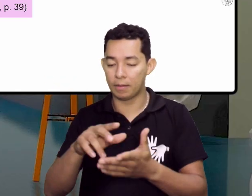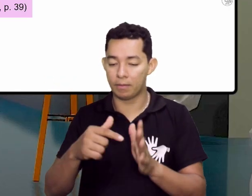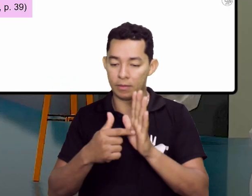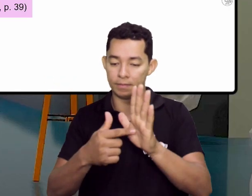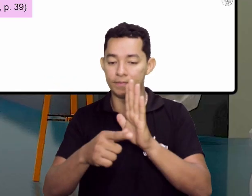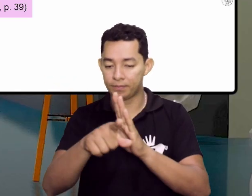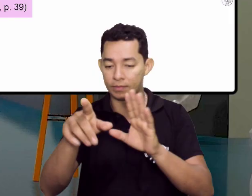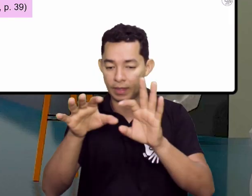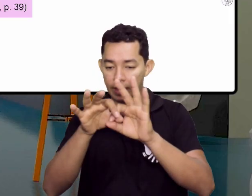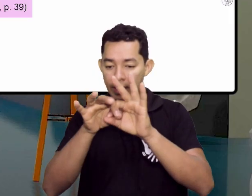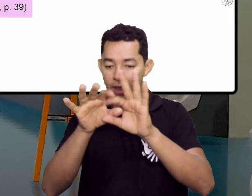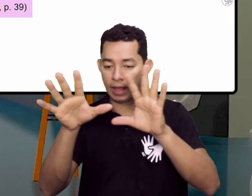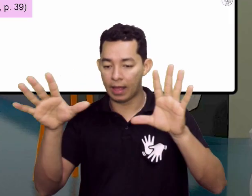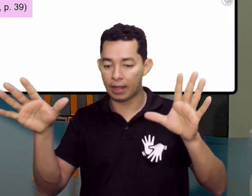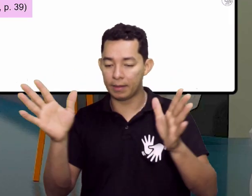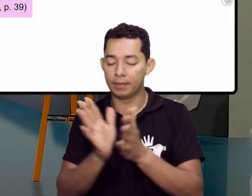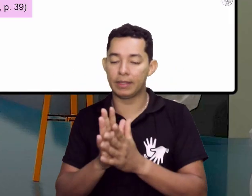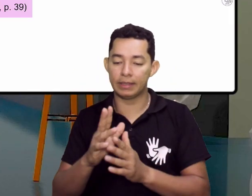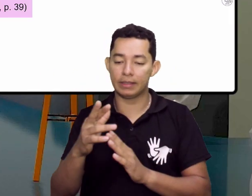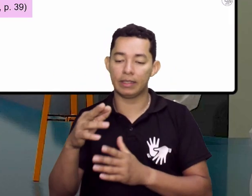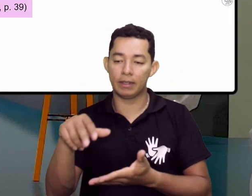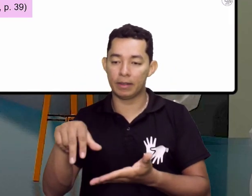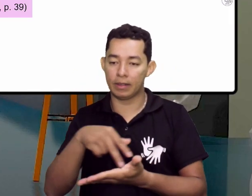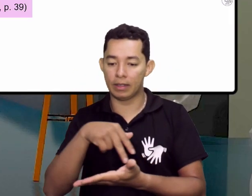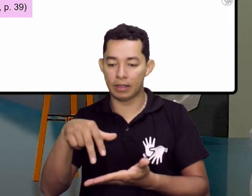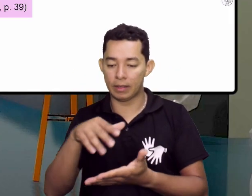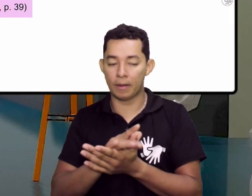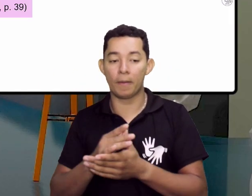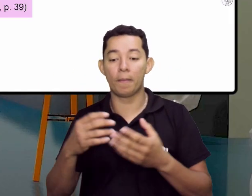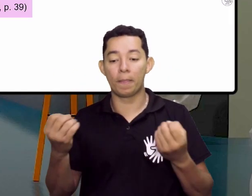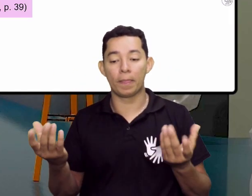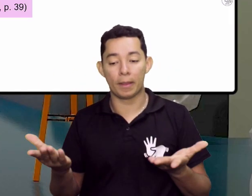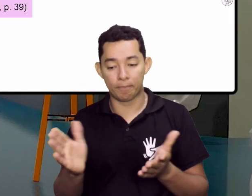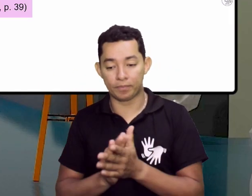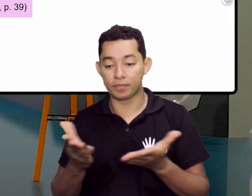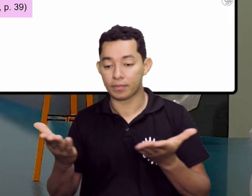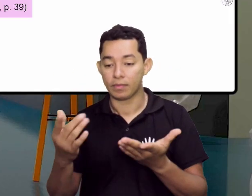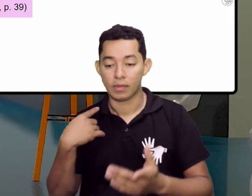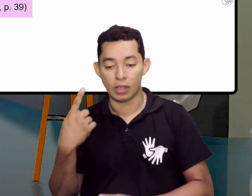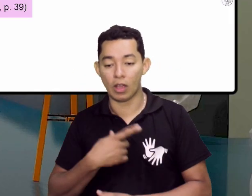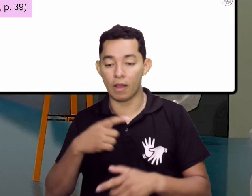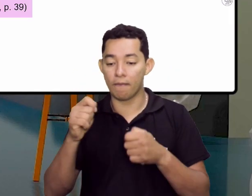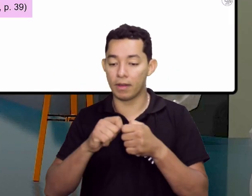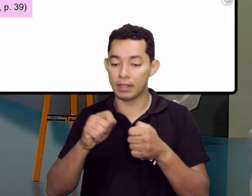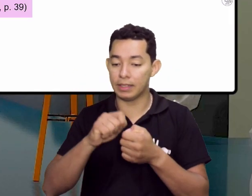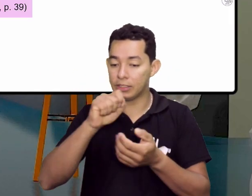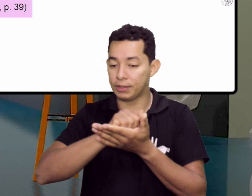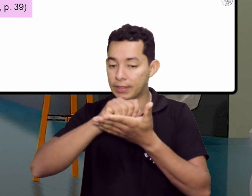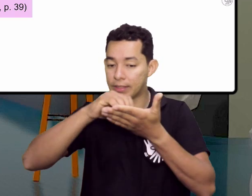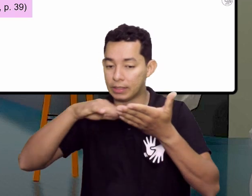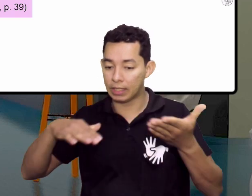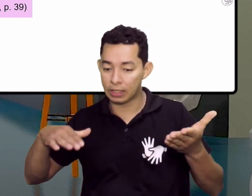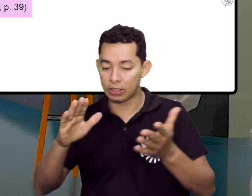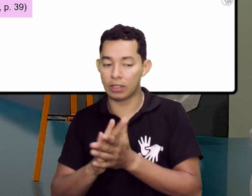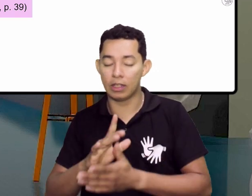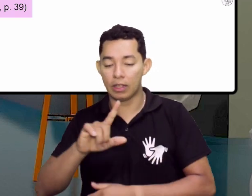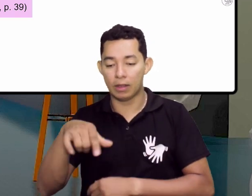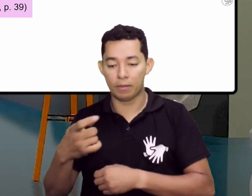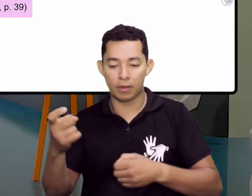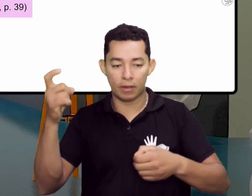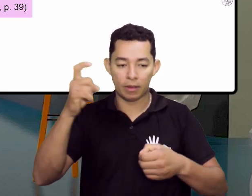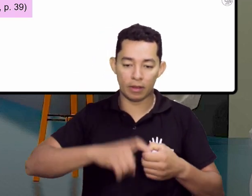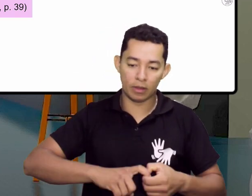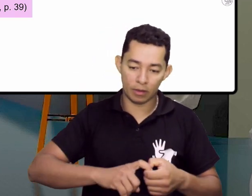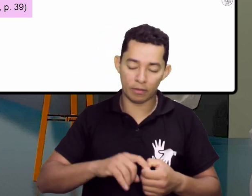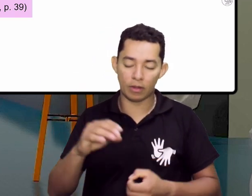dessa liberdade existente na dança, tá? Valeu? Então agora a gente vai para as nossas atividades, rapidinho a gente vai e